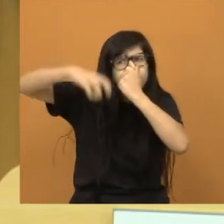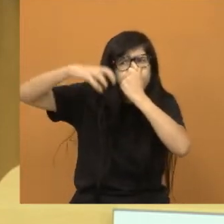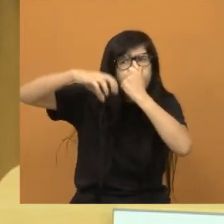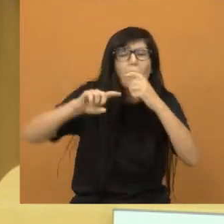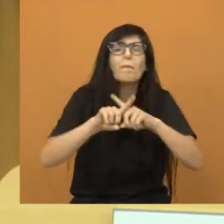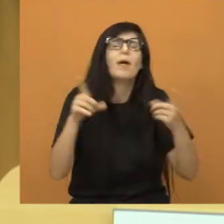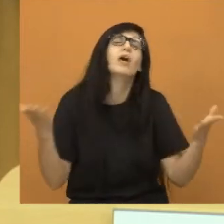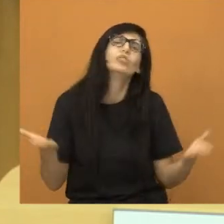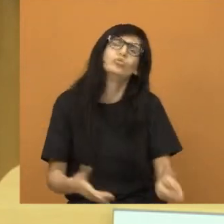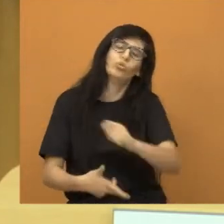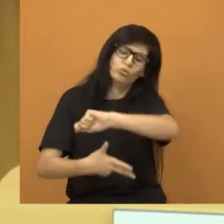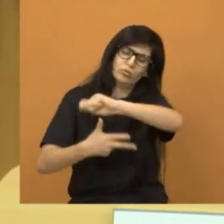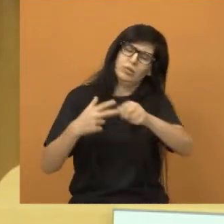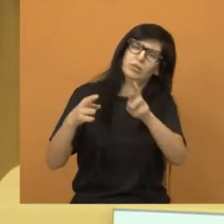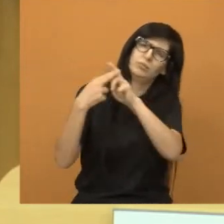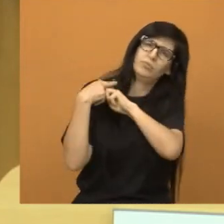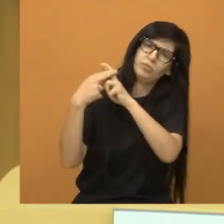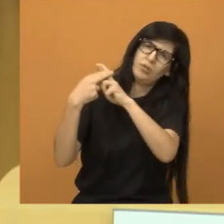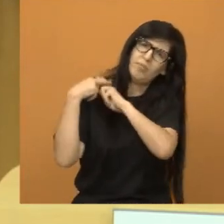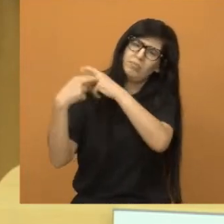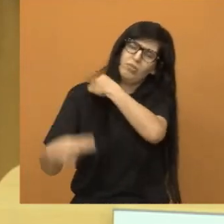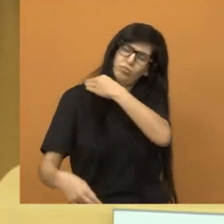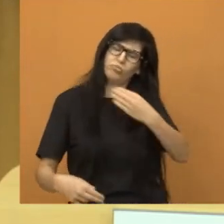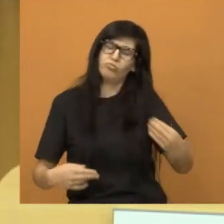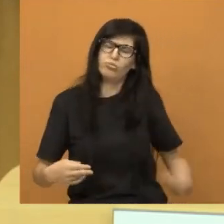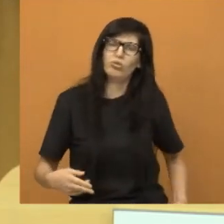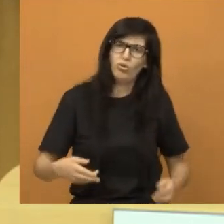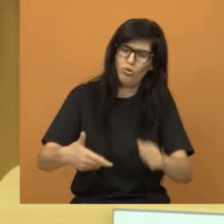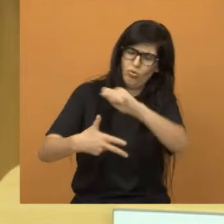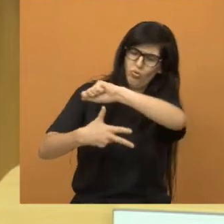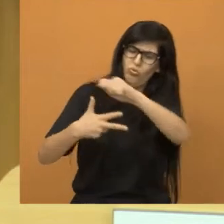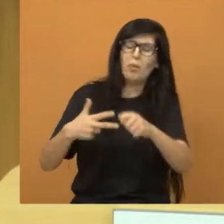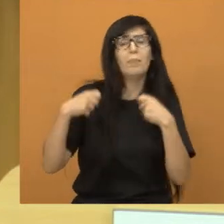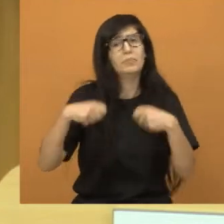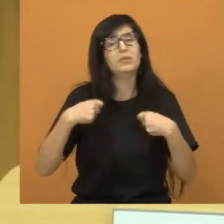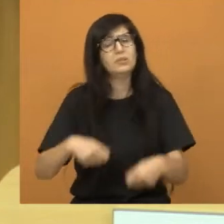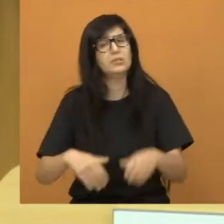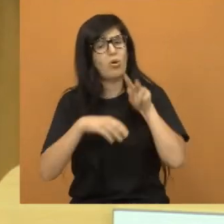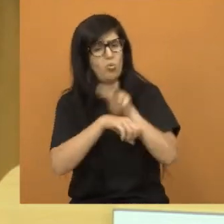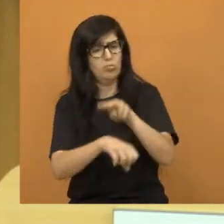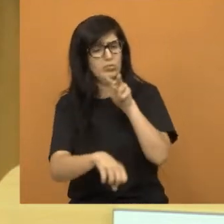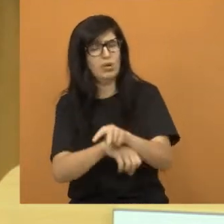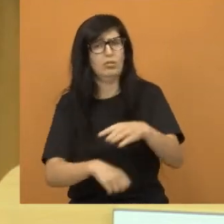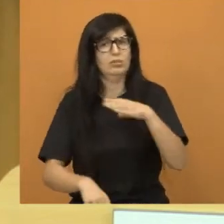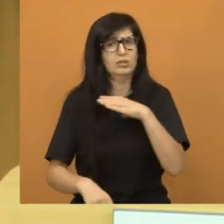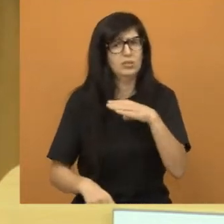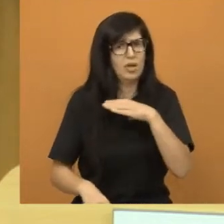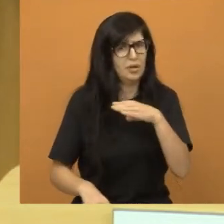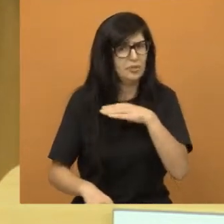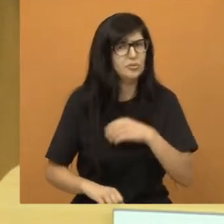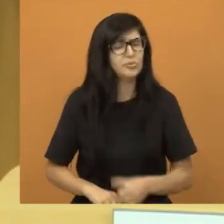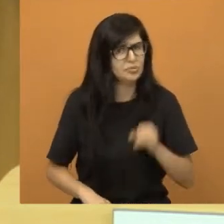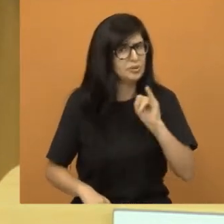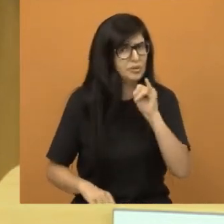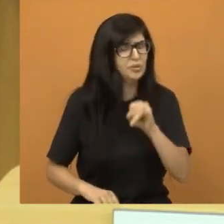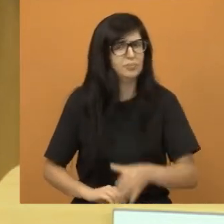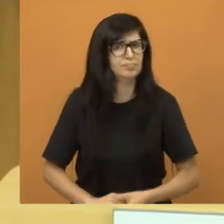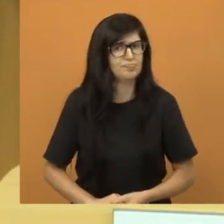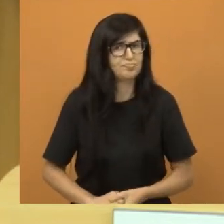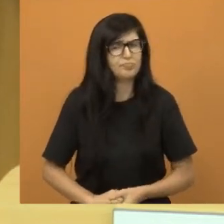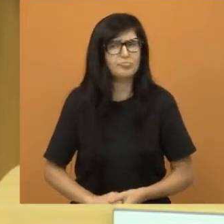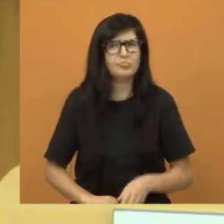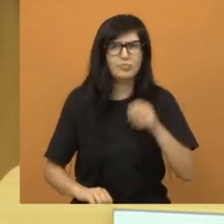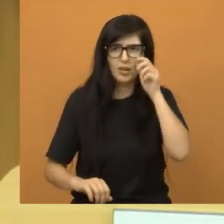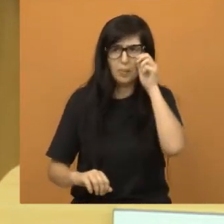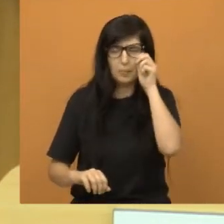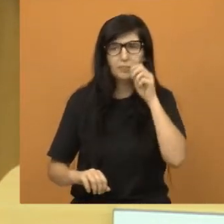poder público, de cuidar mais ainda da nossa cidade. Eu quero dizer que nesses